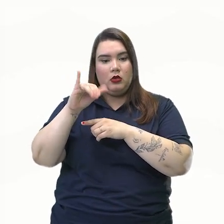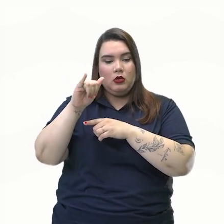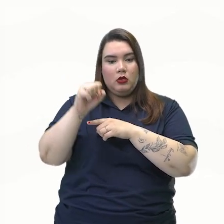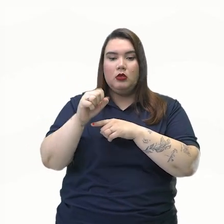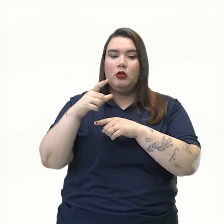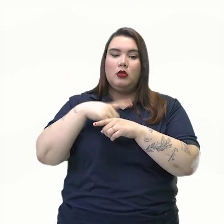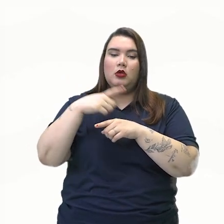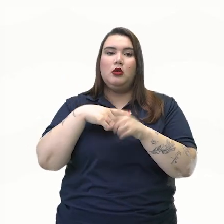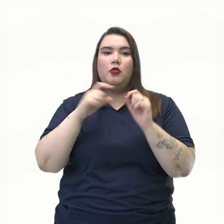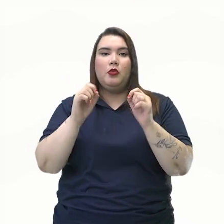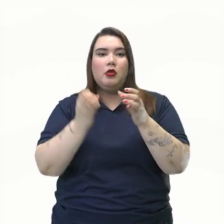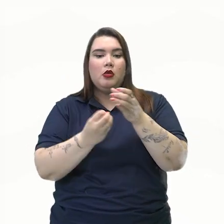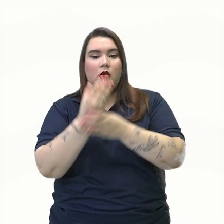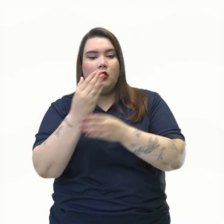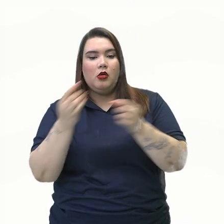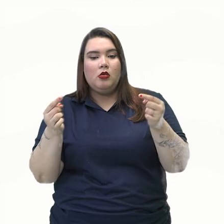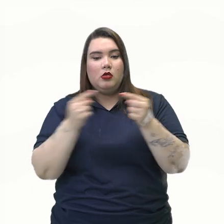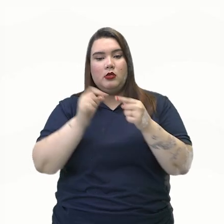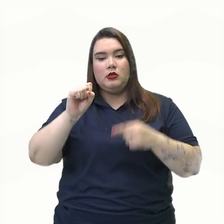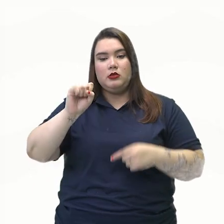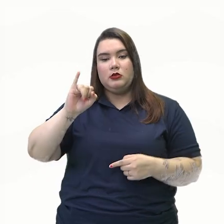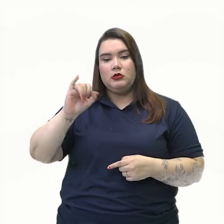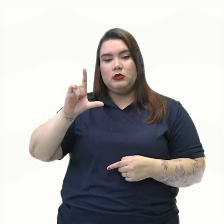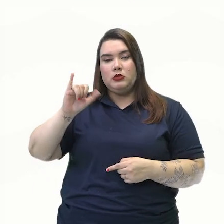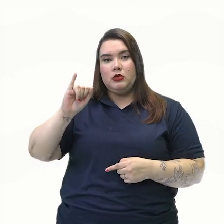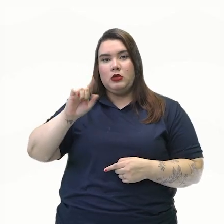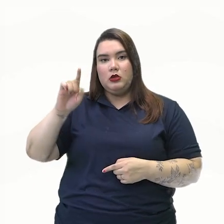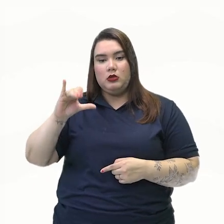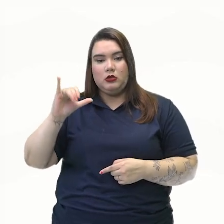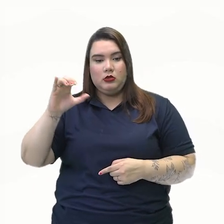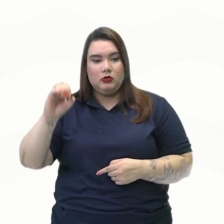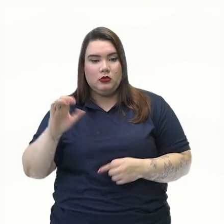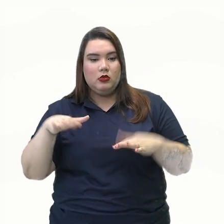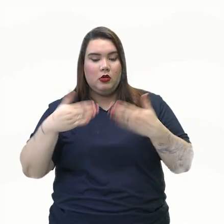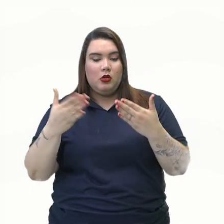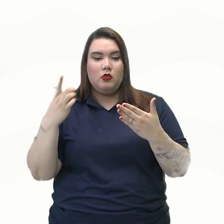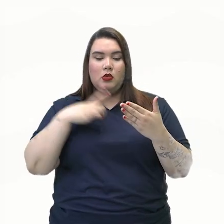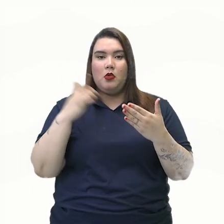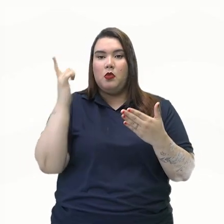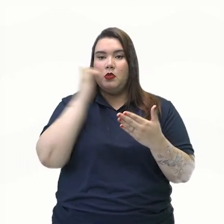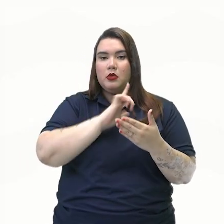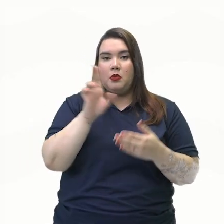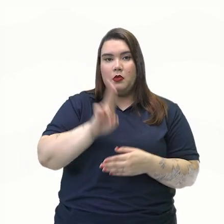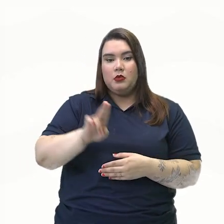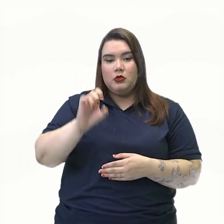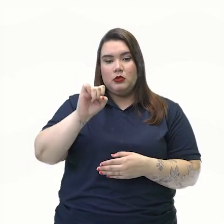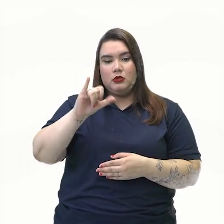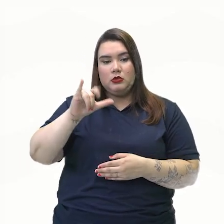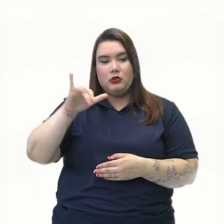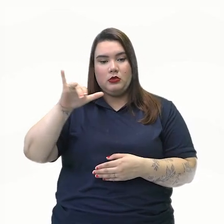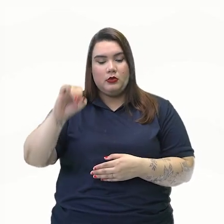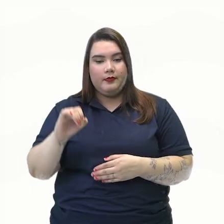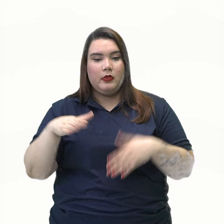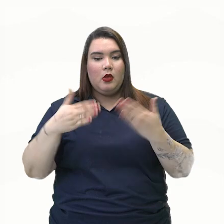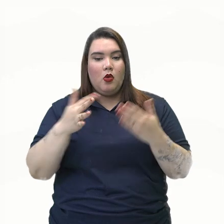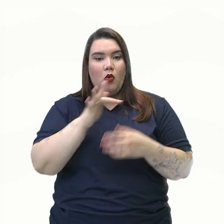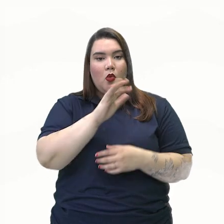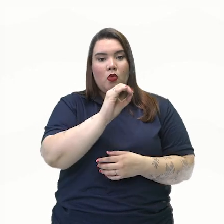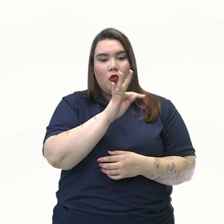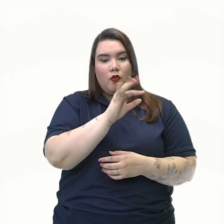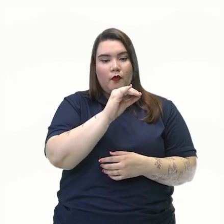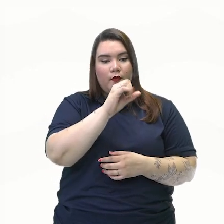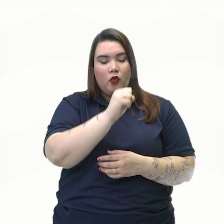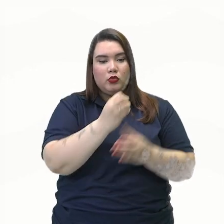fotovoltaicas, feitas geralmente de silício. E ao atingirem o silício, os fótons